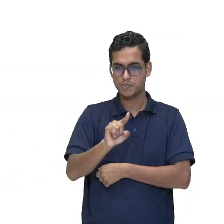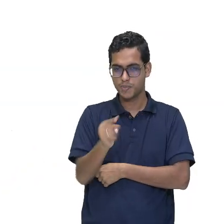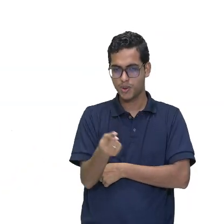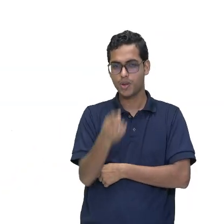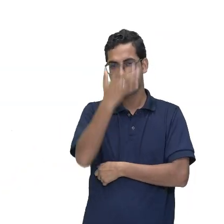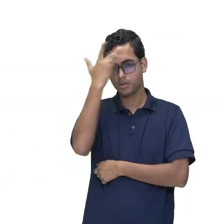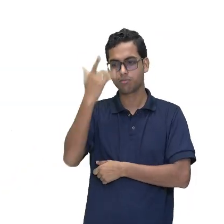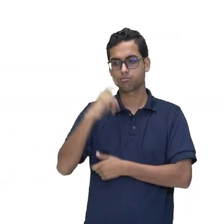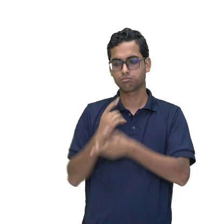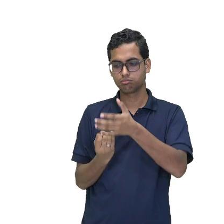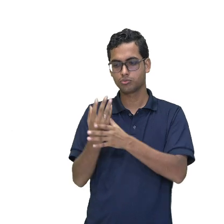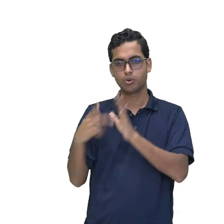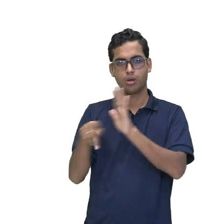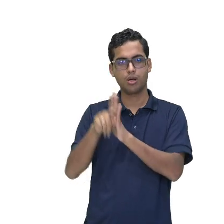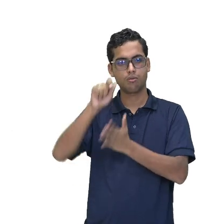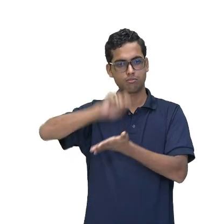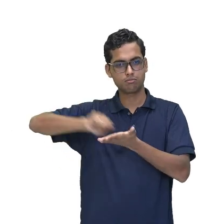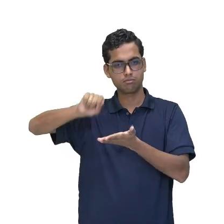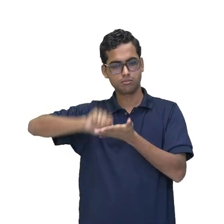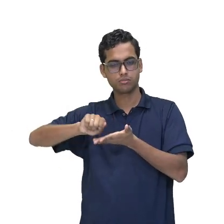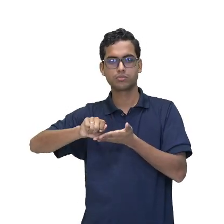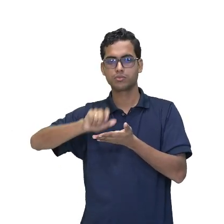esse processo de passagem,